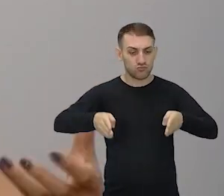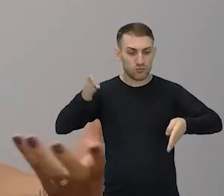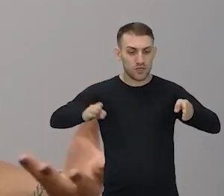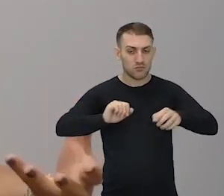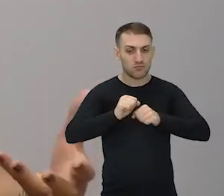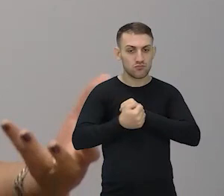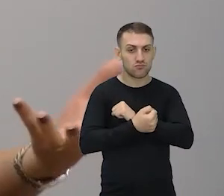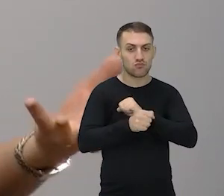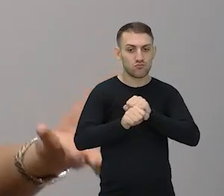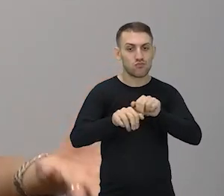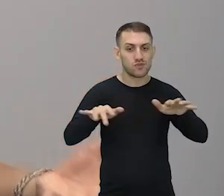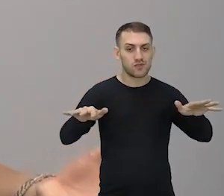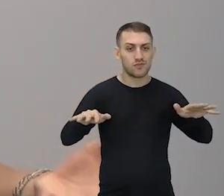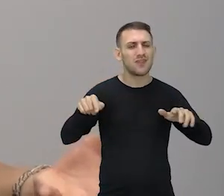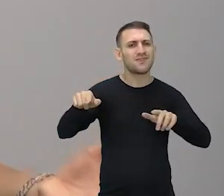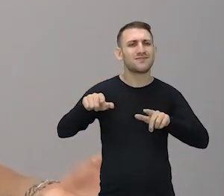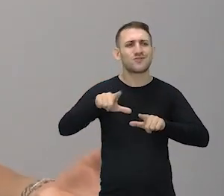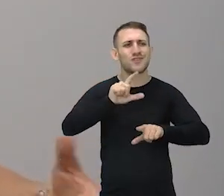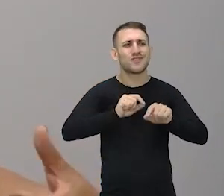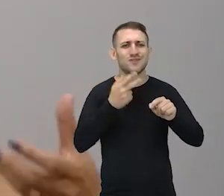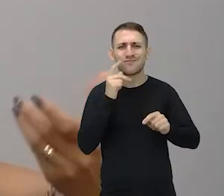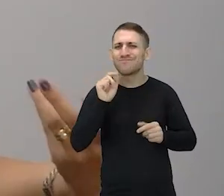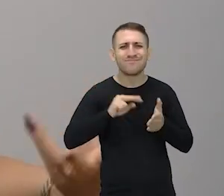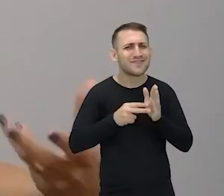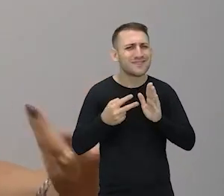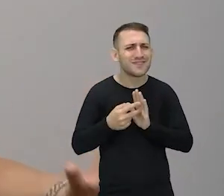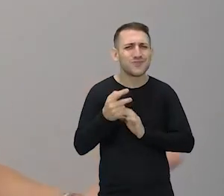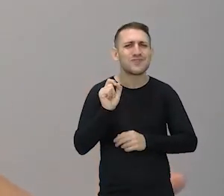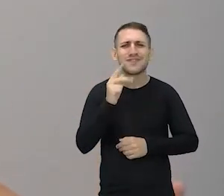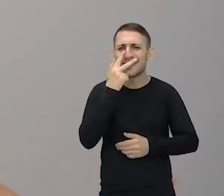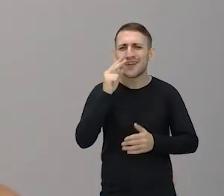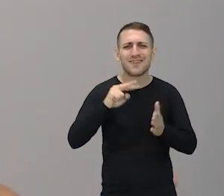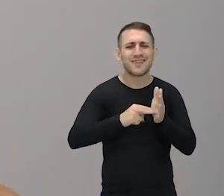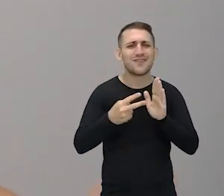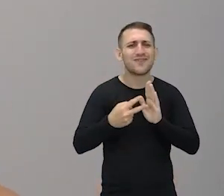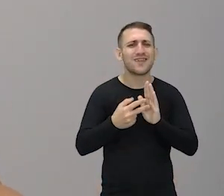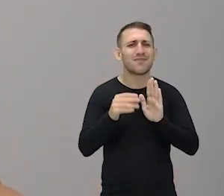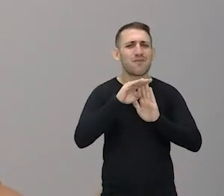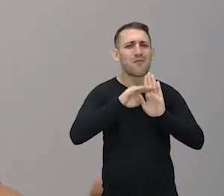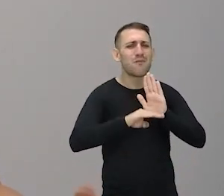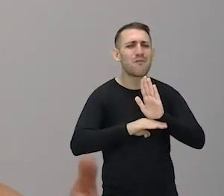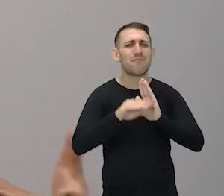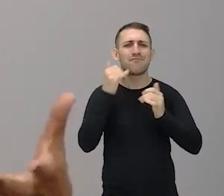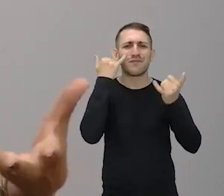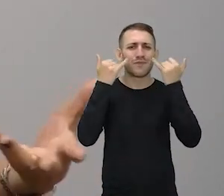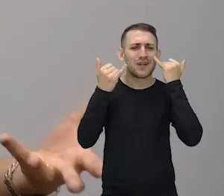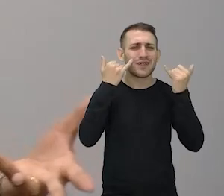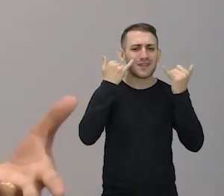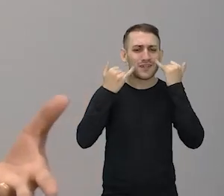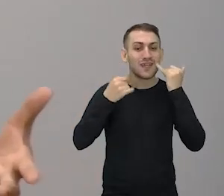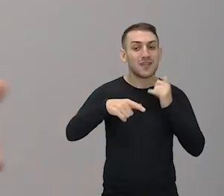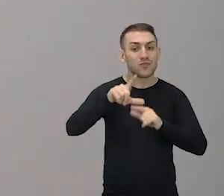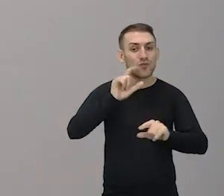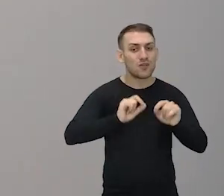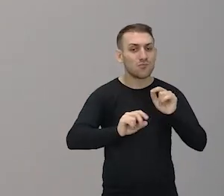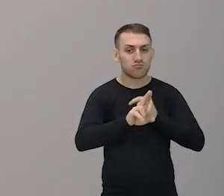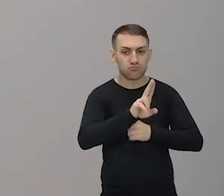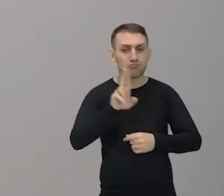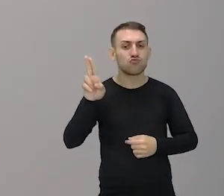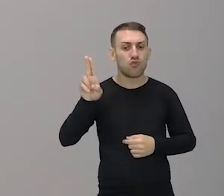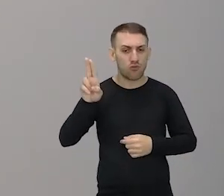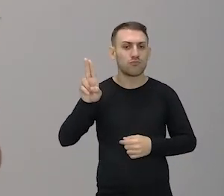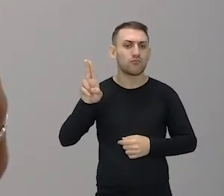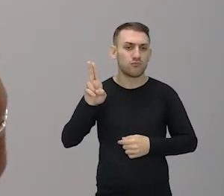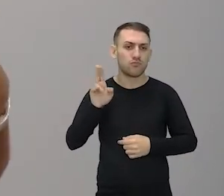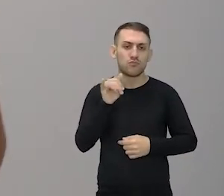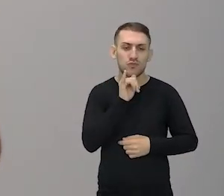passado, escolheu que bicho é esse, né? O que será esse tal de itinerário formativo? Escolheu pelo nome. O